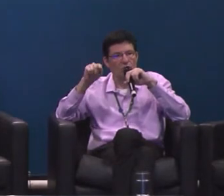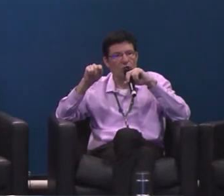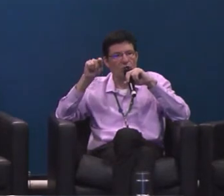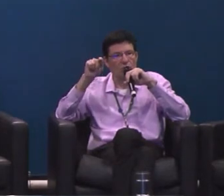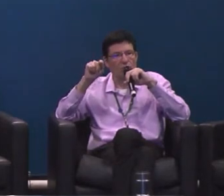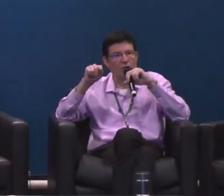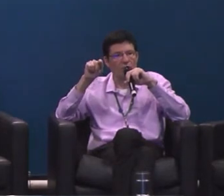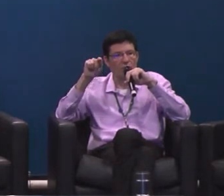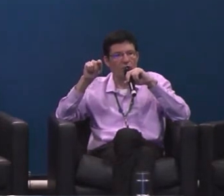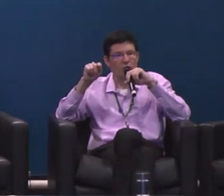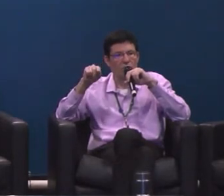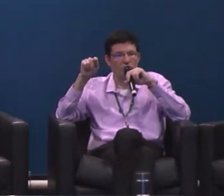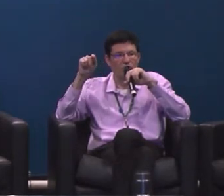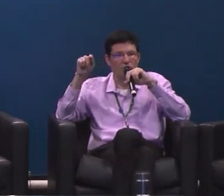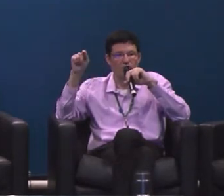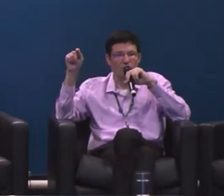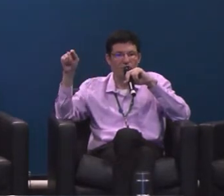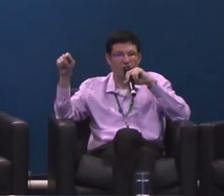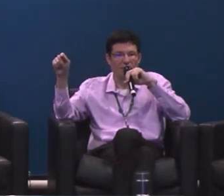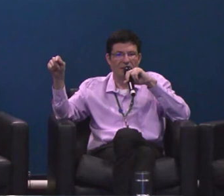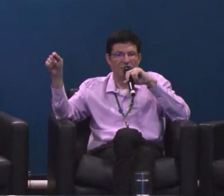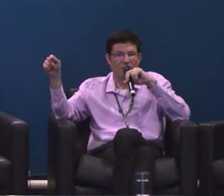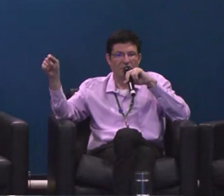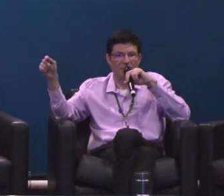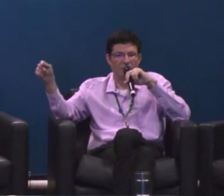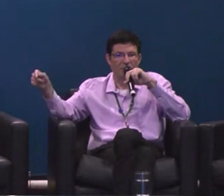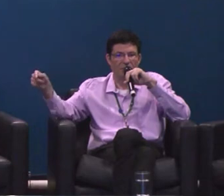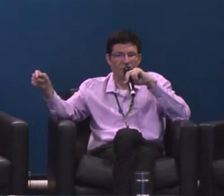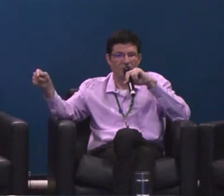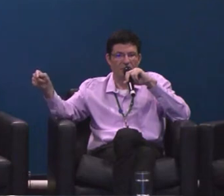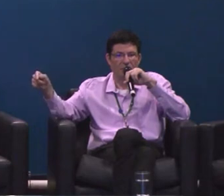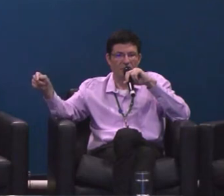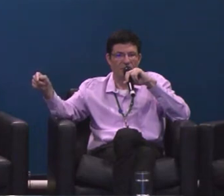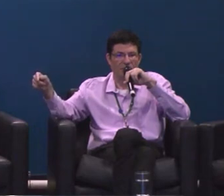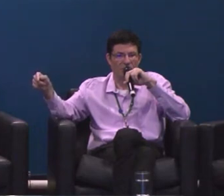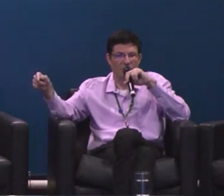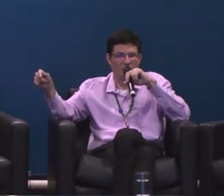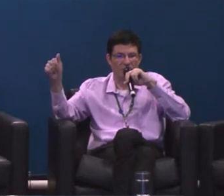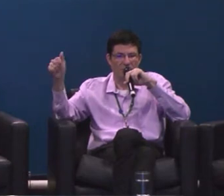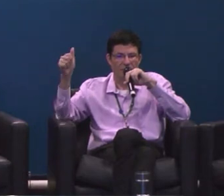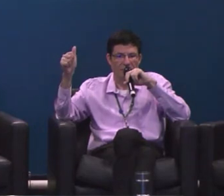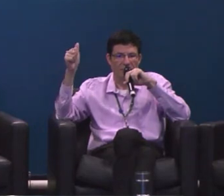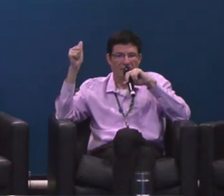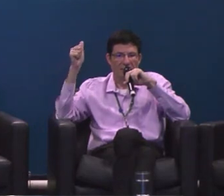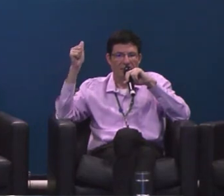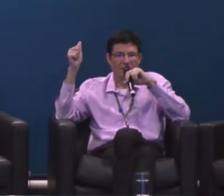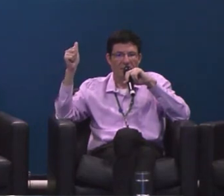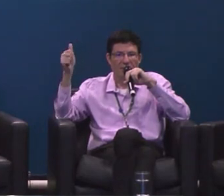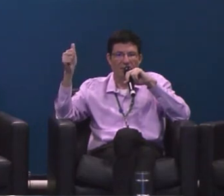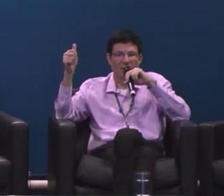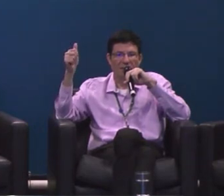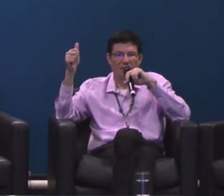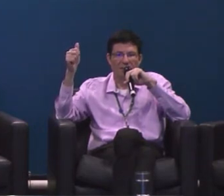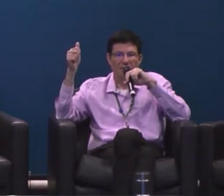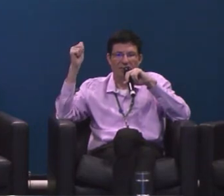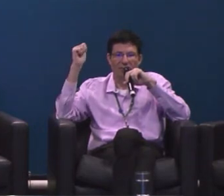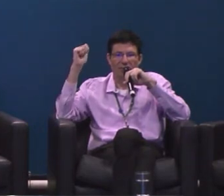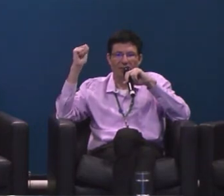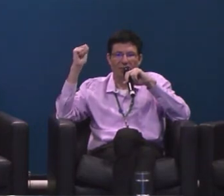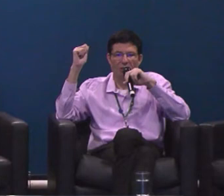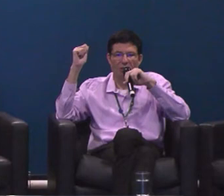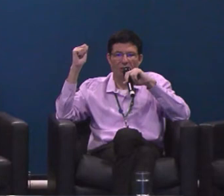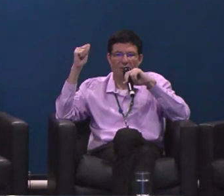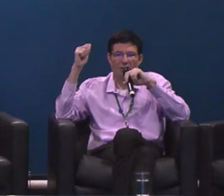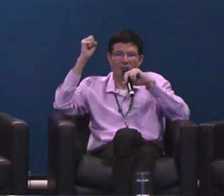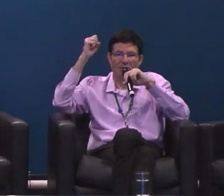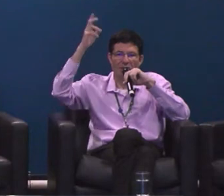todo o conteúdo do curso que foi disponibilizado pelo Hospital Alemão Oswaldo Cruz. Eu gostaria de ter feito isso essa semana,